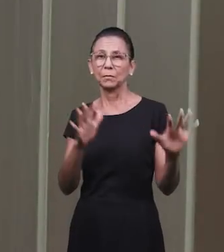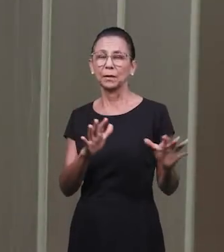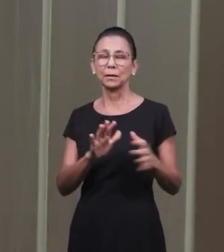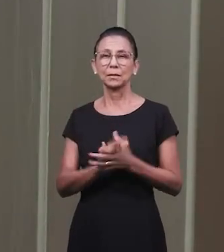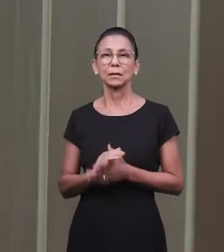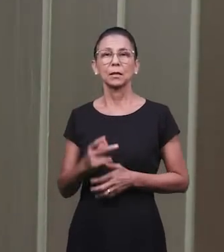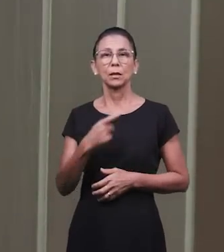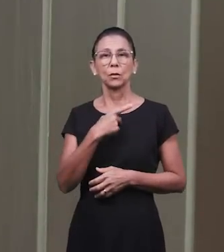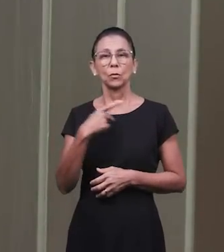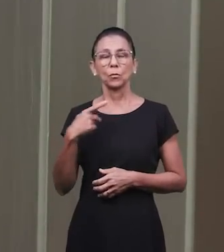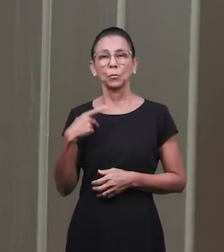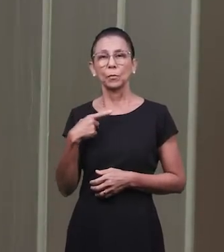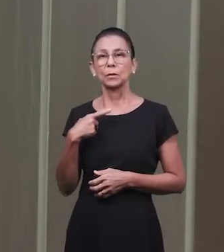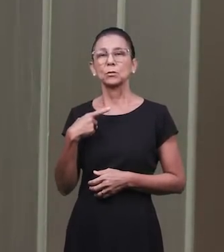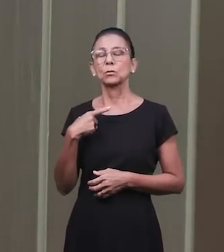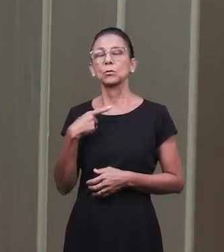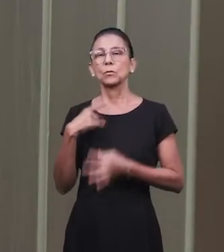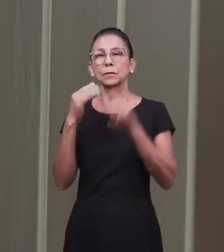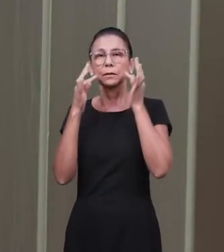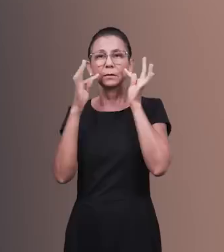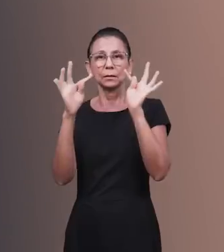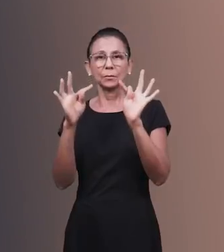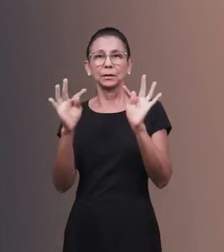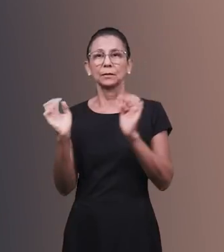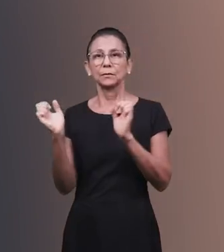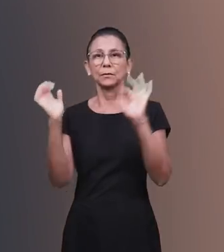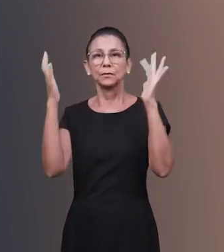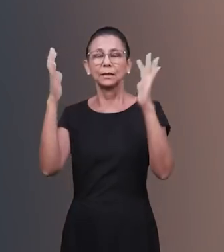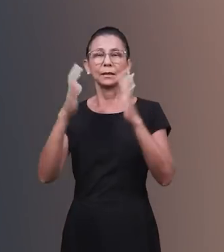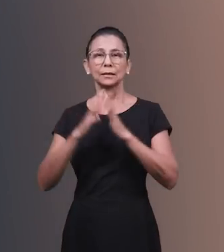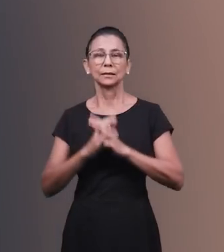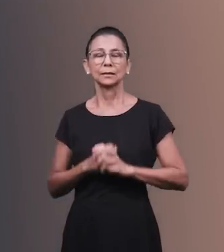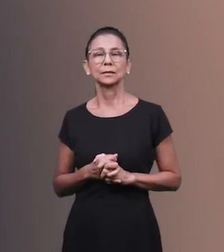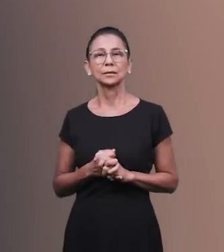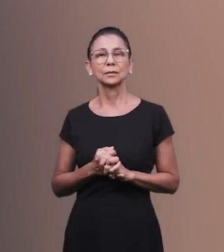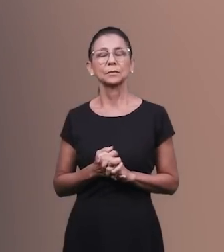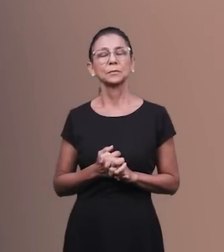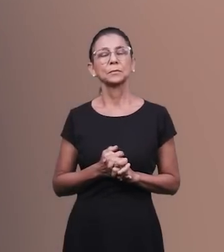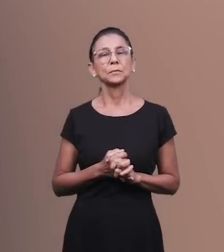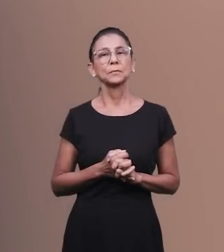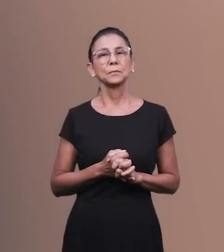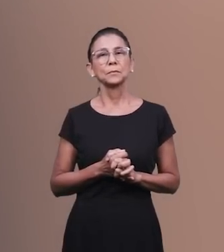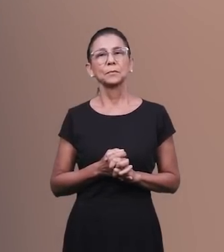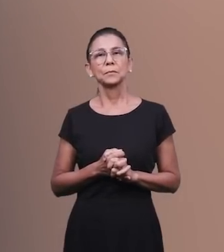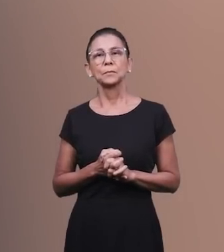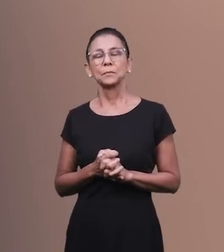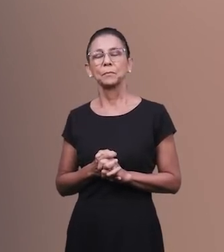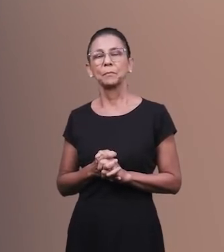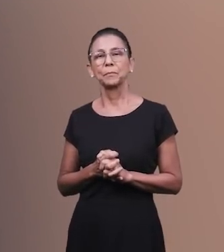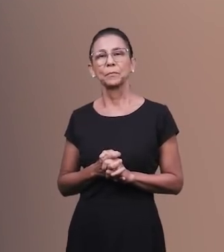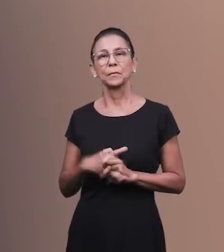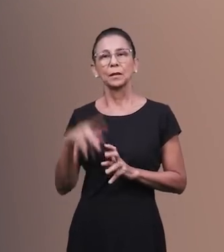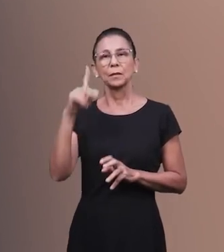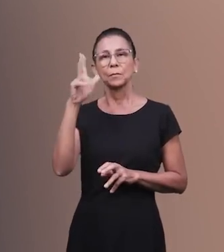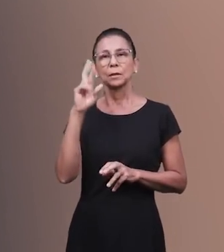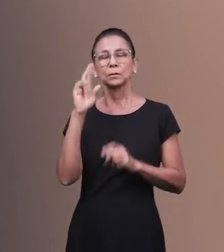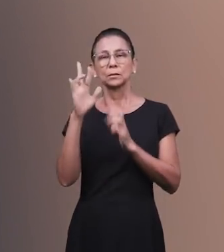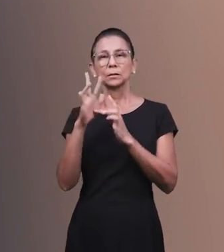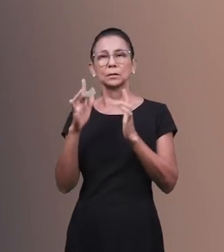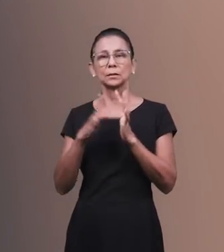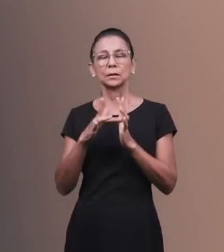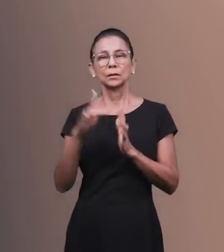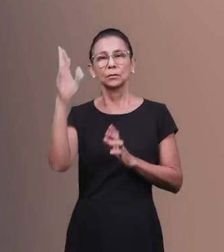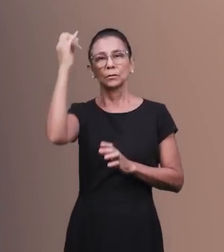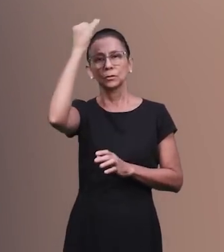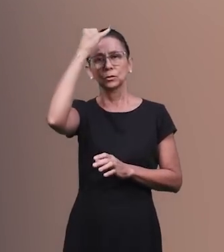Fernando Matos vai nos contar um pouco sobre essa festa. A paz do Senhor Jorge, a paz do Senhor Pastor Elimar. Nós estamos aqui no